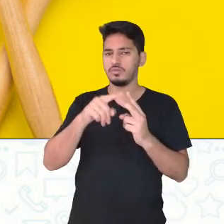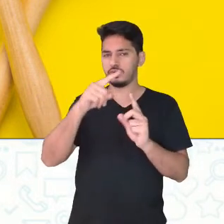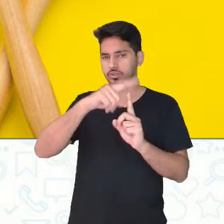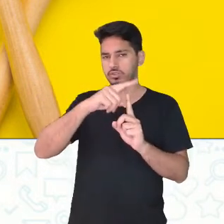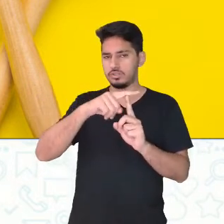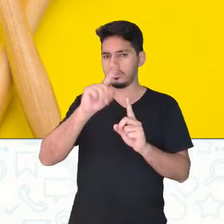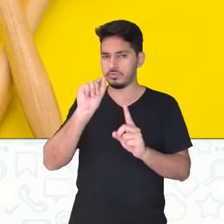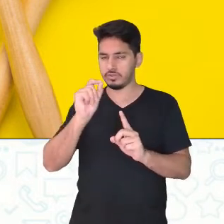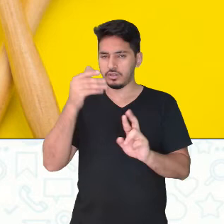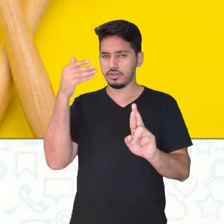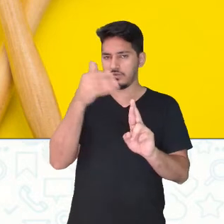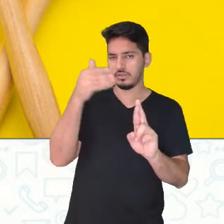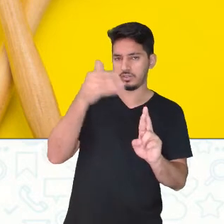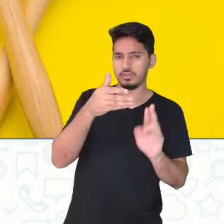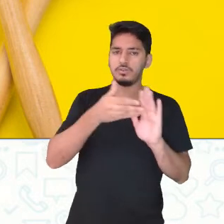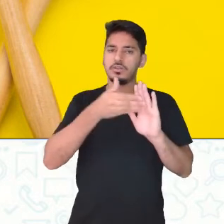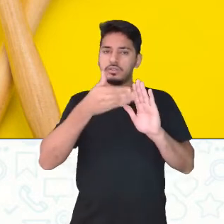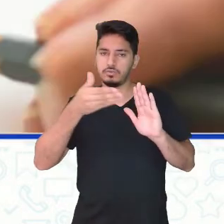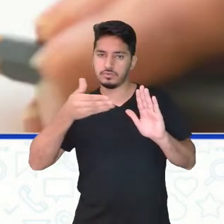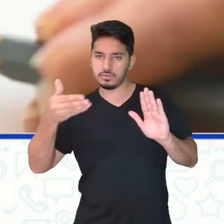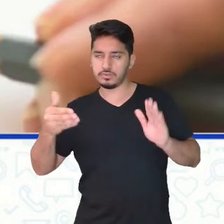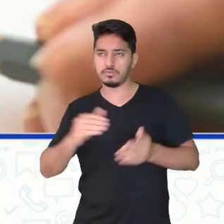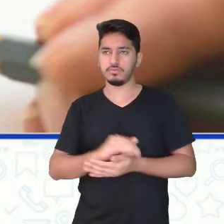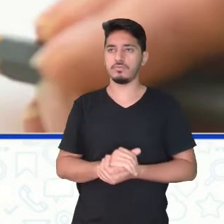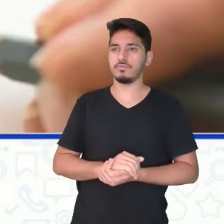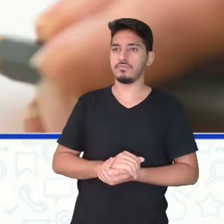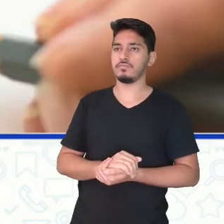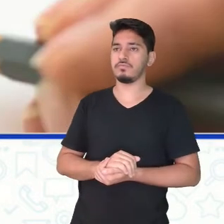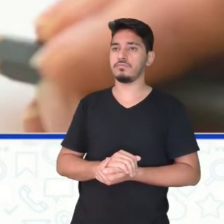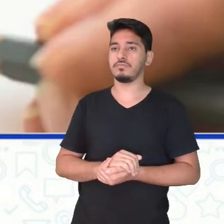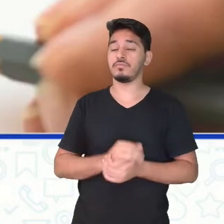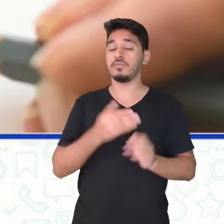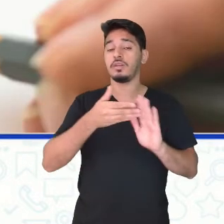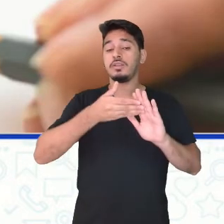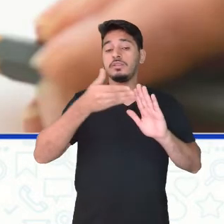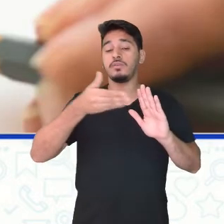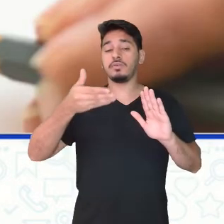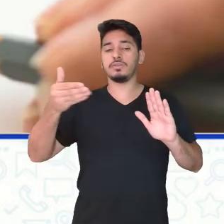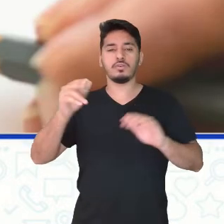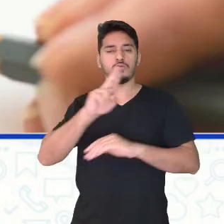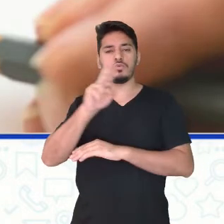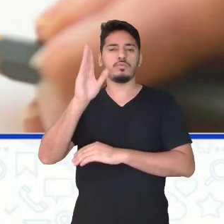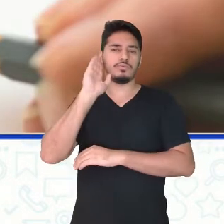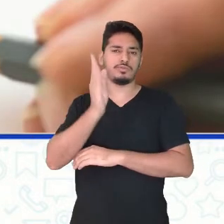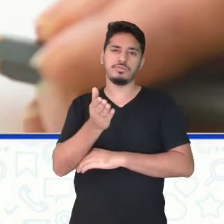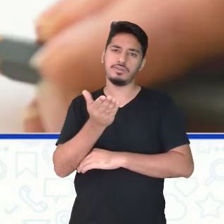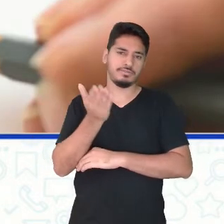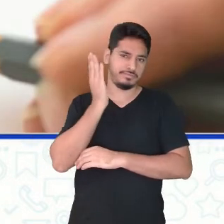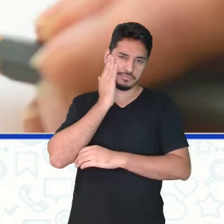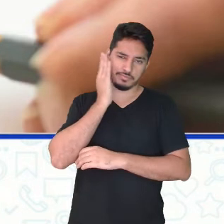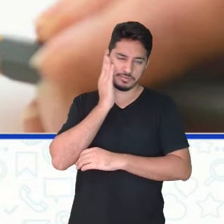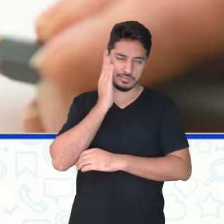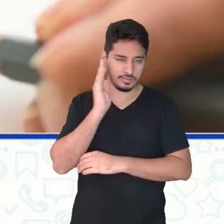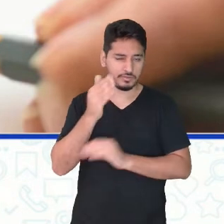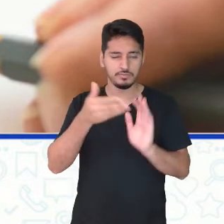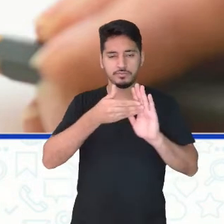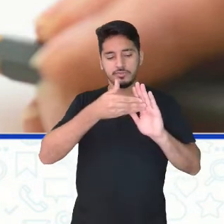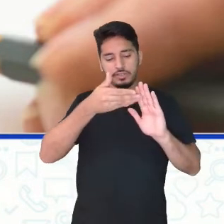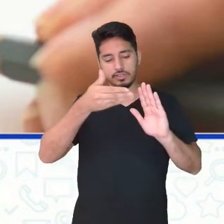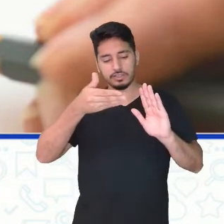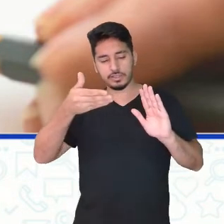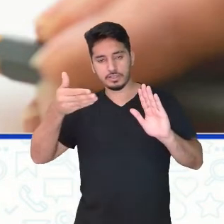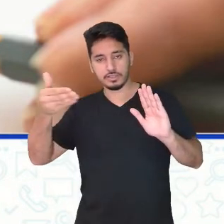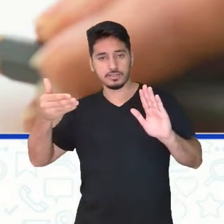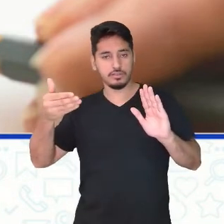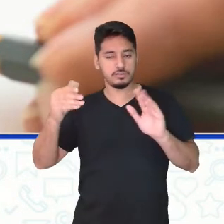coesão, né? A referencial e a sequencial. A sequencial, o nome também já dá grandes pistas, tá? Como o nome também denuncia,